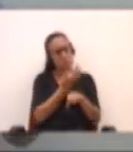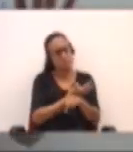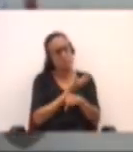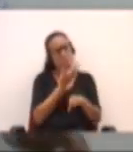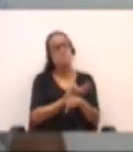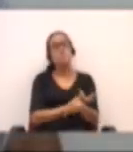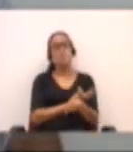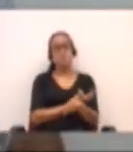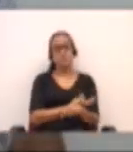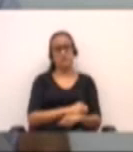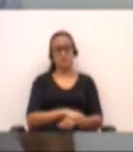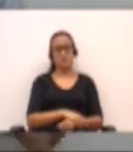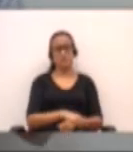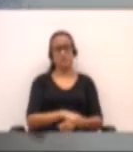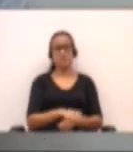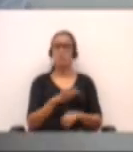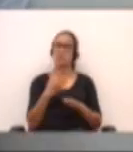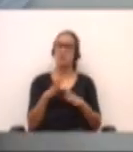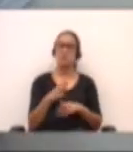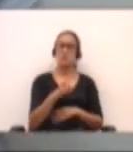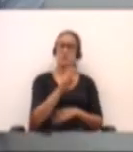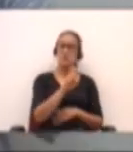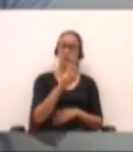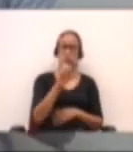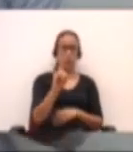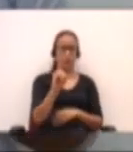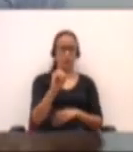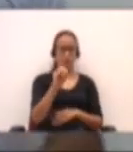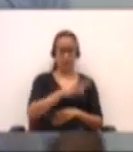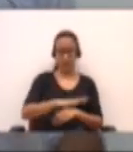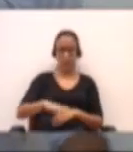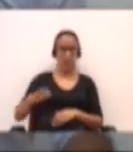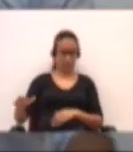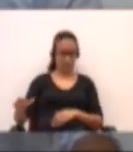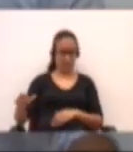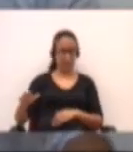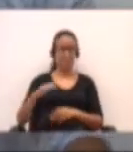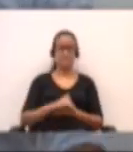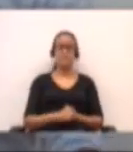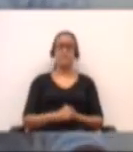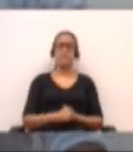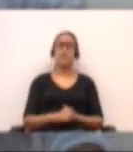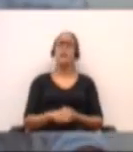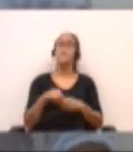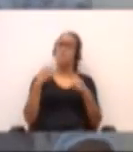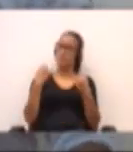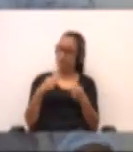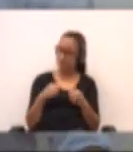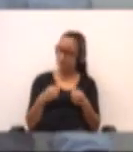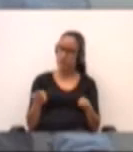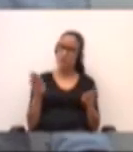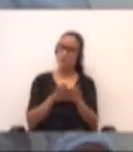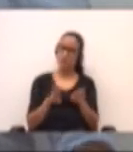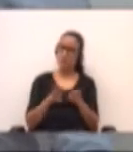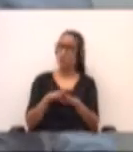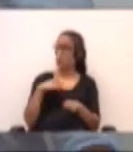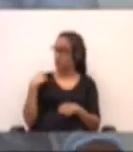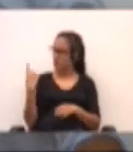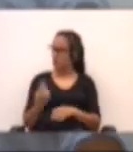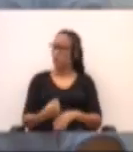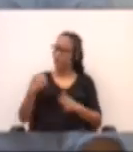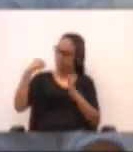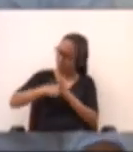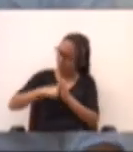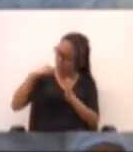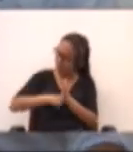há aproximadamente 50 crianças no assentamento Elizabeth Teixeira. Portanto, é necessário que nós façamos a pressão que